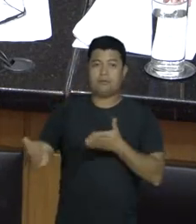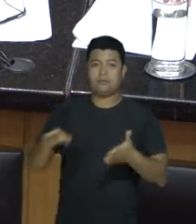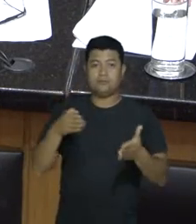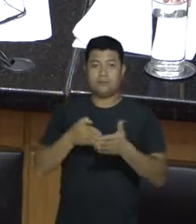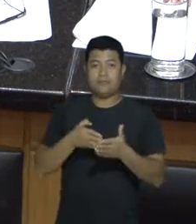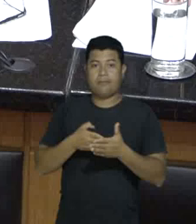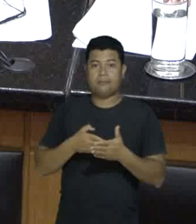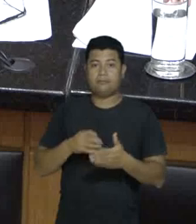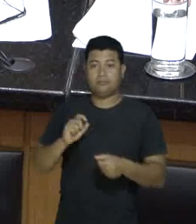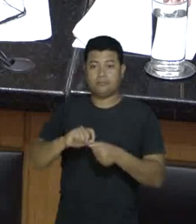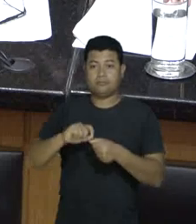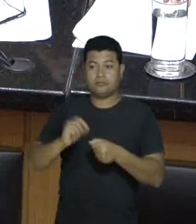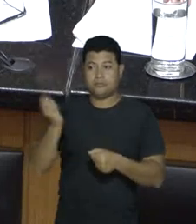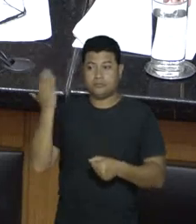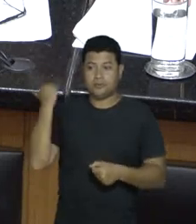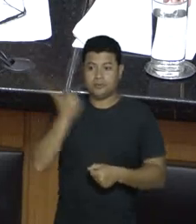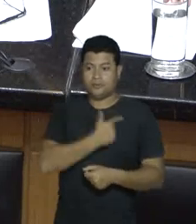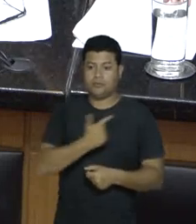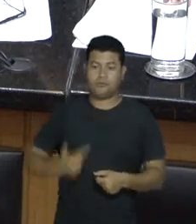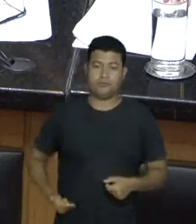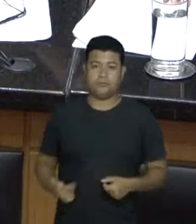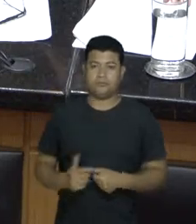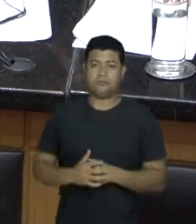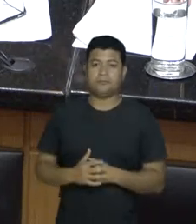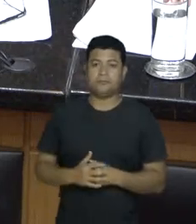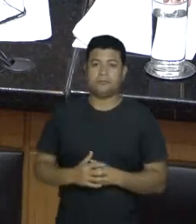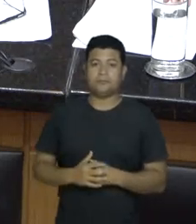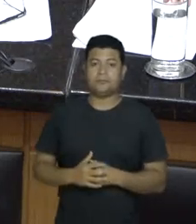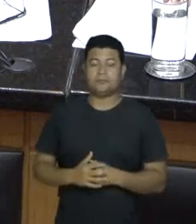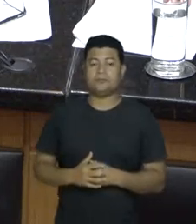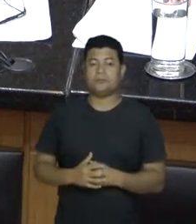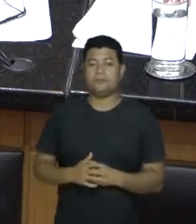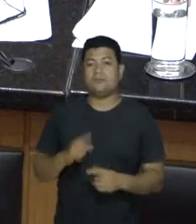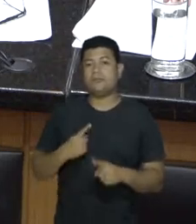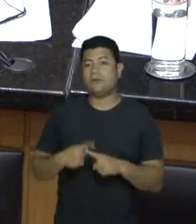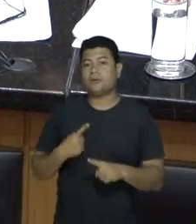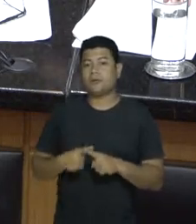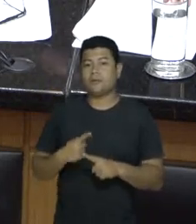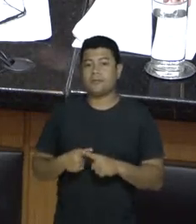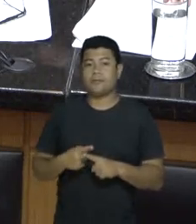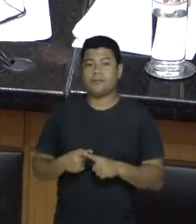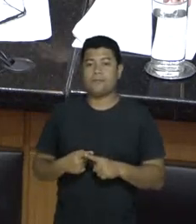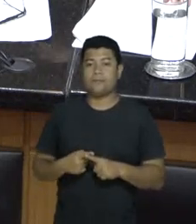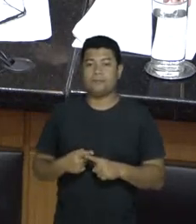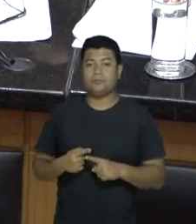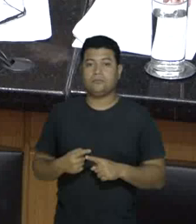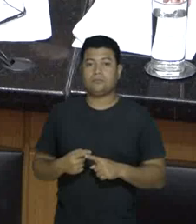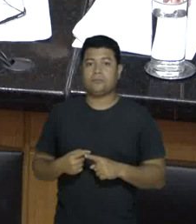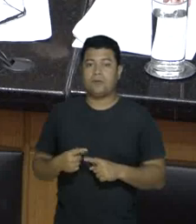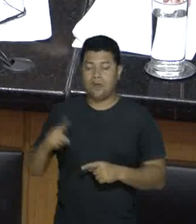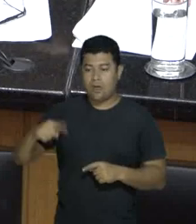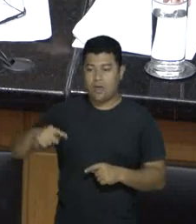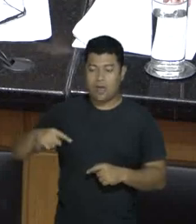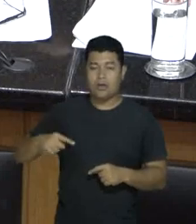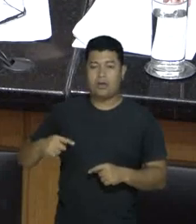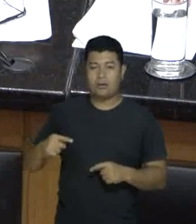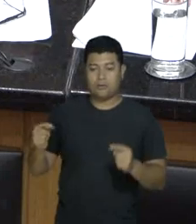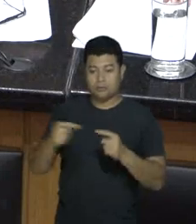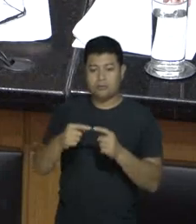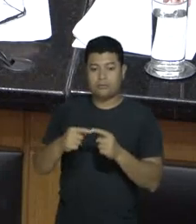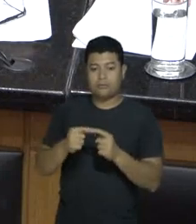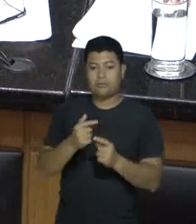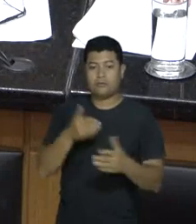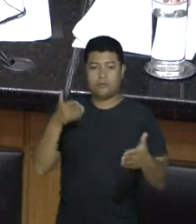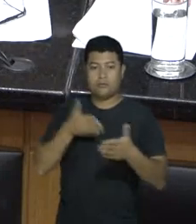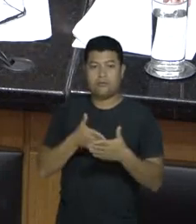feito no governo passado. Isso trata-se, na verdade, de um veto do governo passado, em